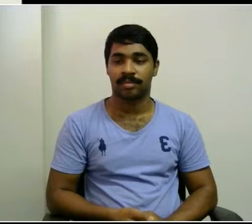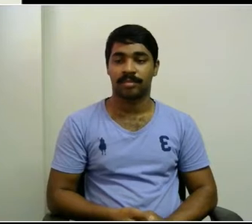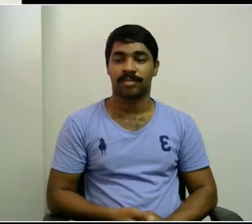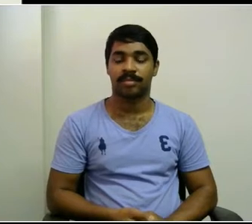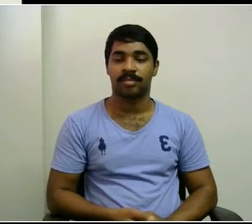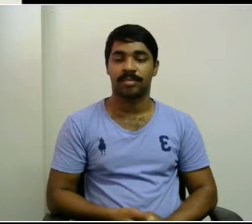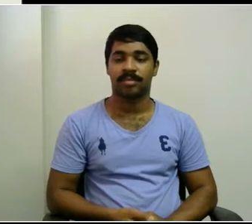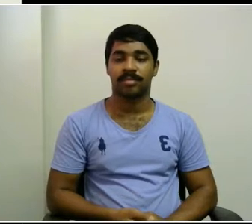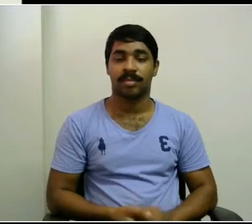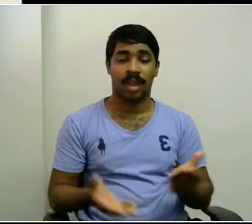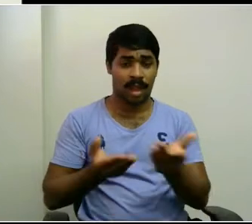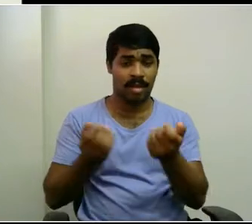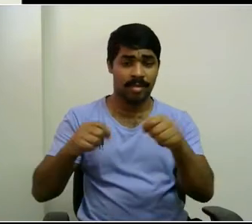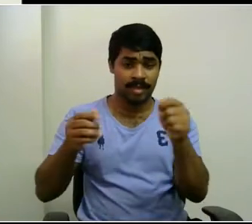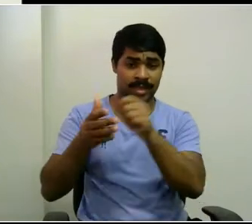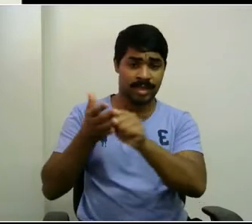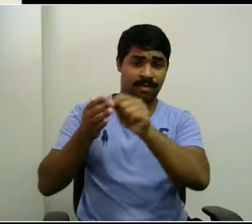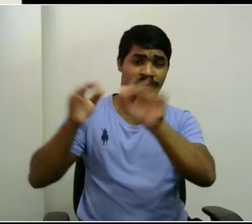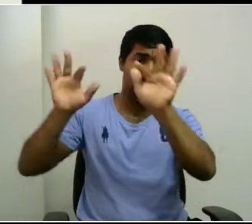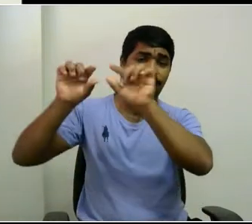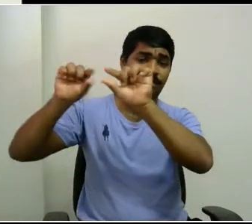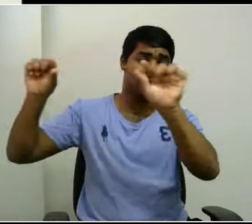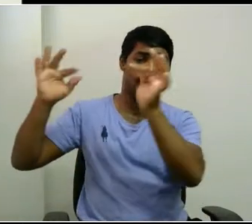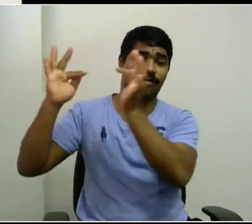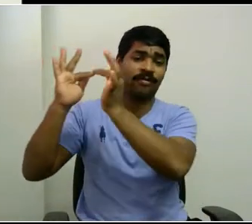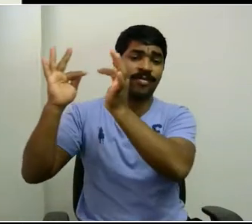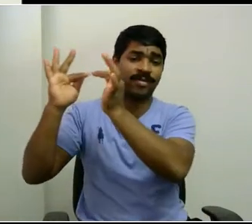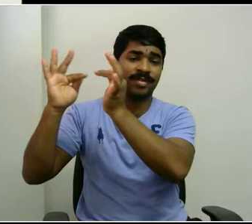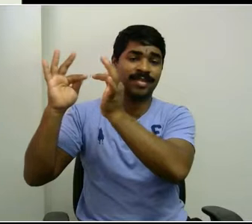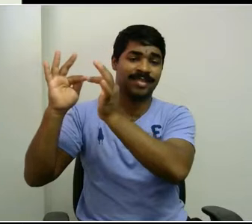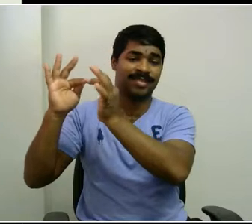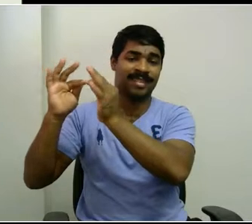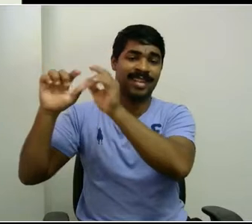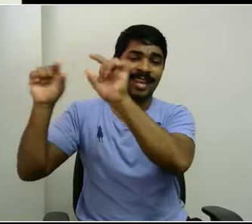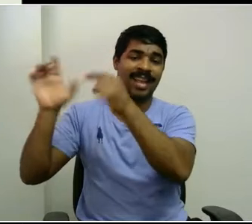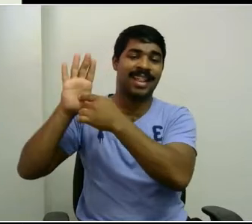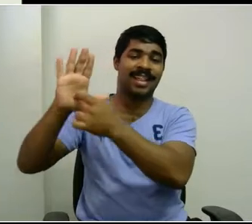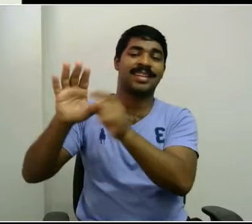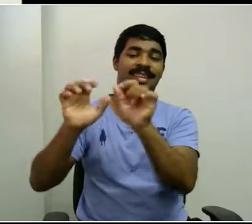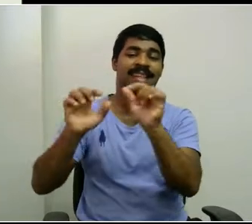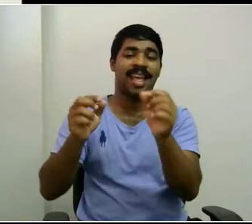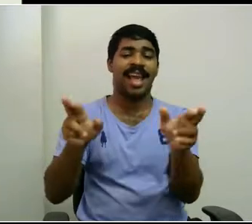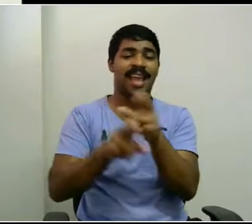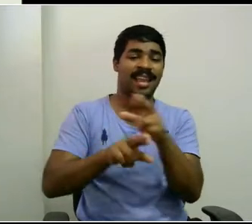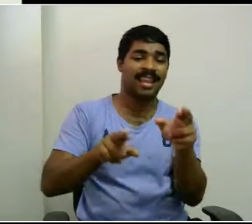Escreva uma função que expressa a quantidade de quilocalorias ingeridas Q em função da quantidade de biscoitos consumidos.